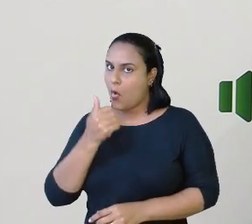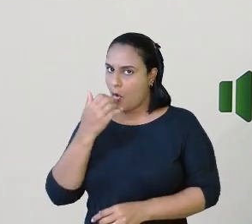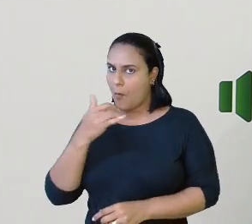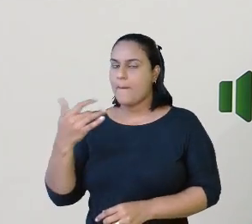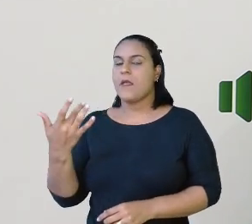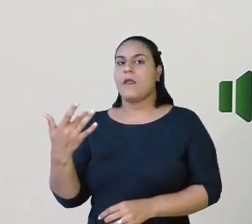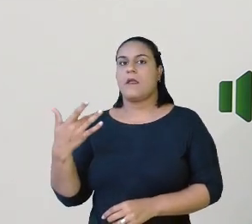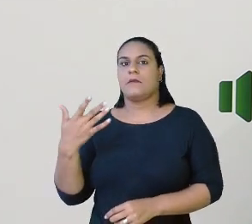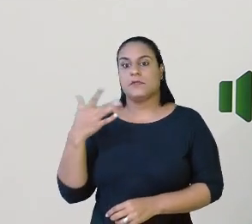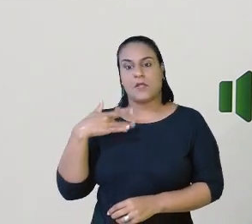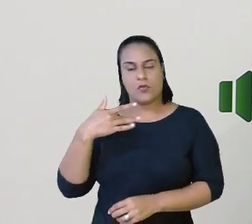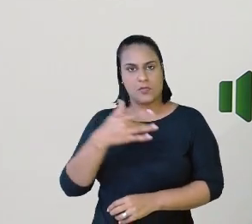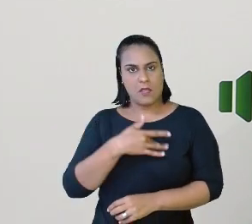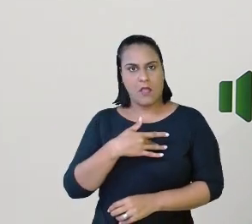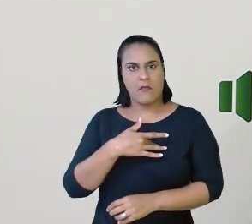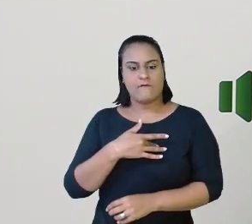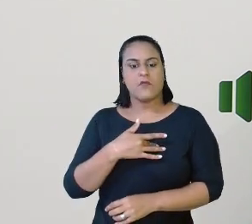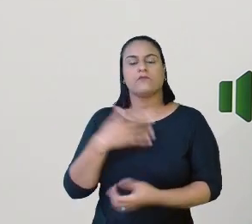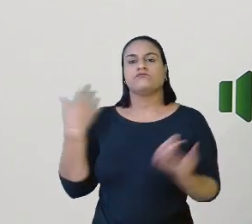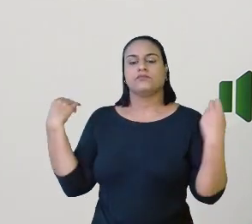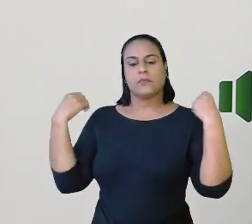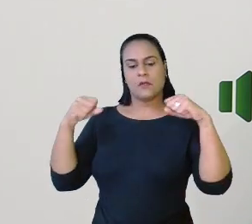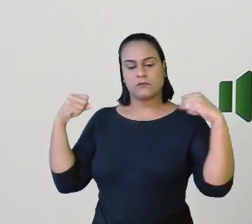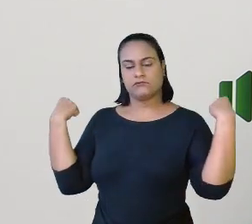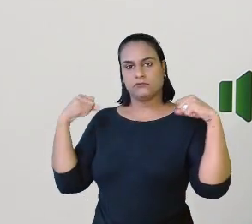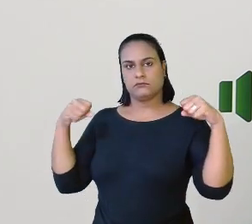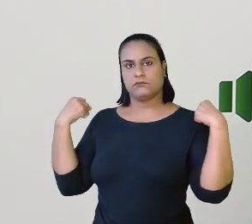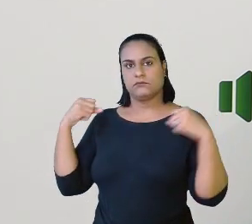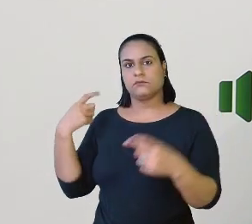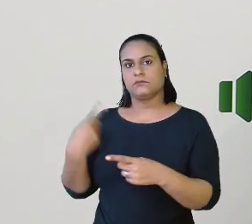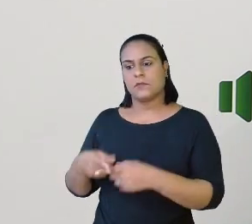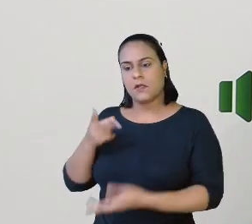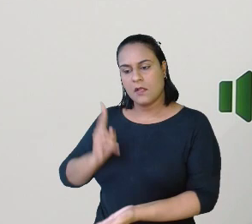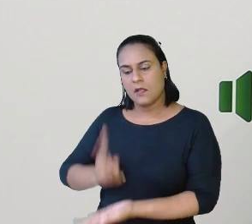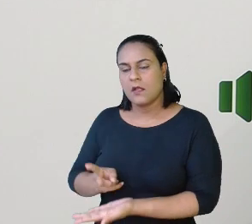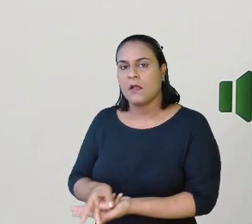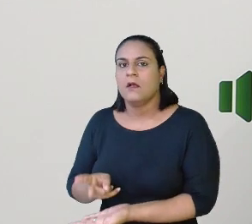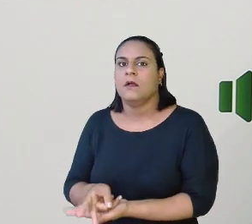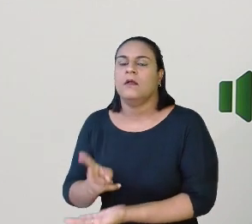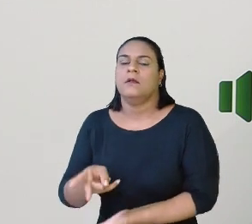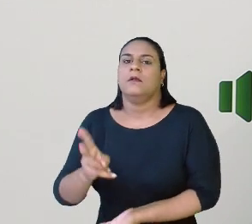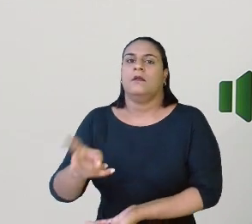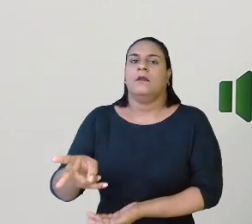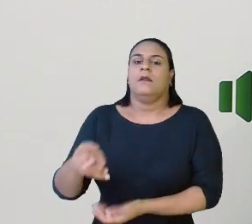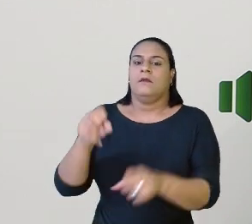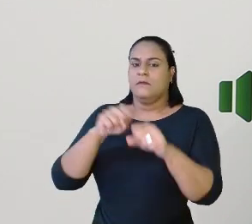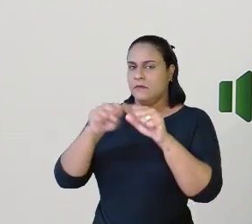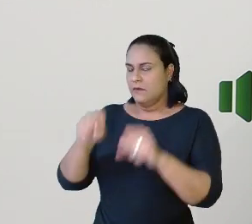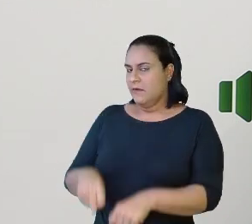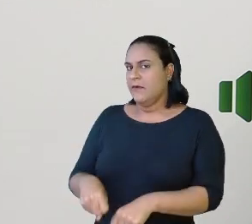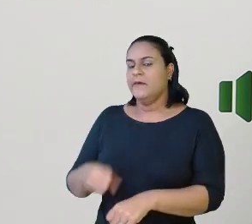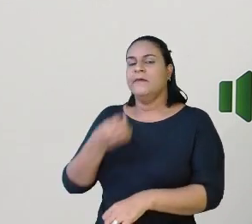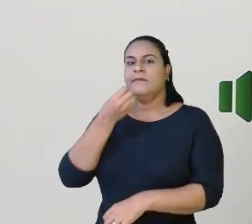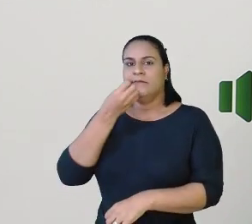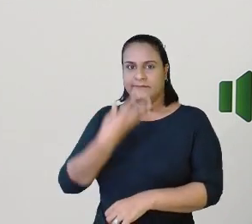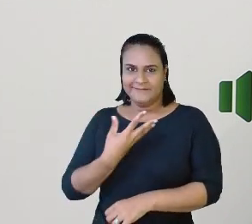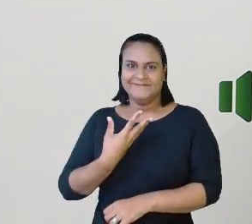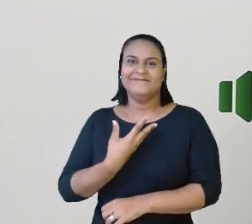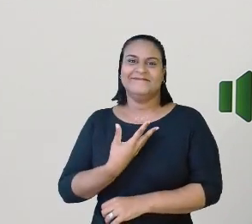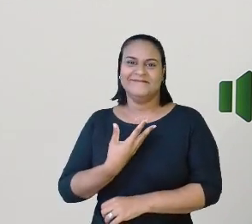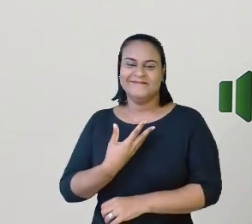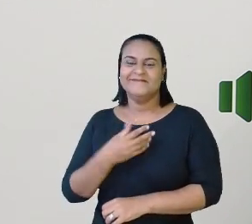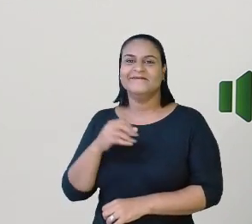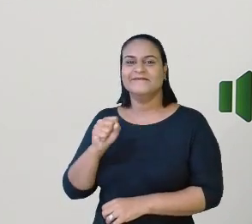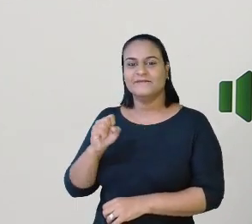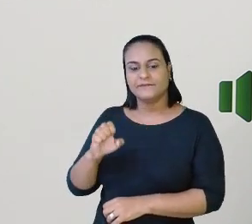e praticar atividade física, para que a gente tenha sempre esses sistemas aí funcionando de maneira, ó, tranquila. E se eu estou